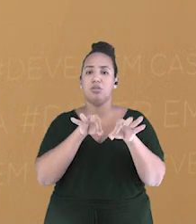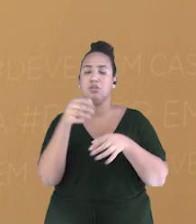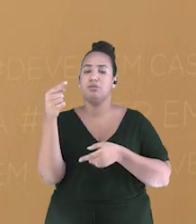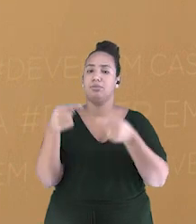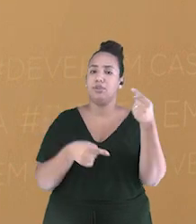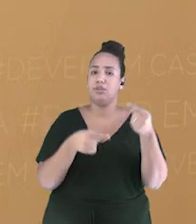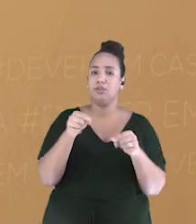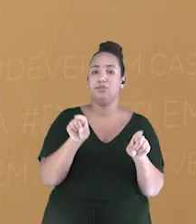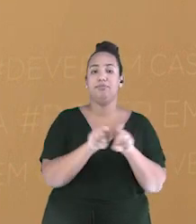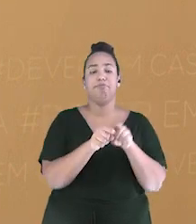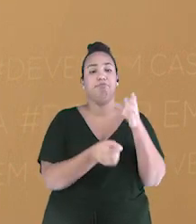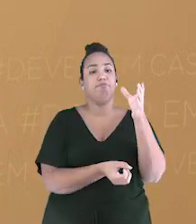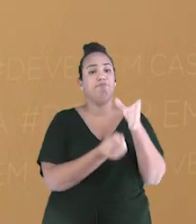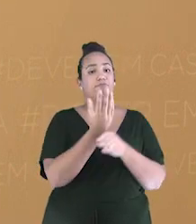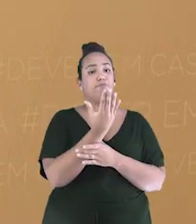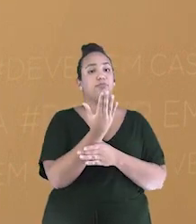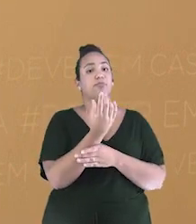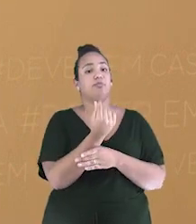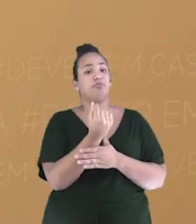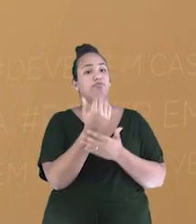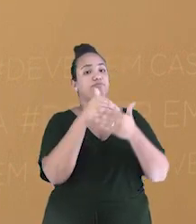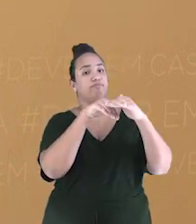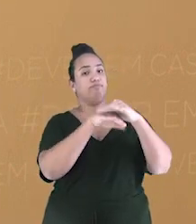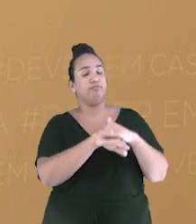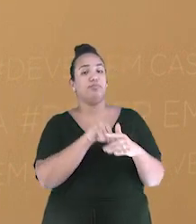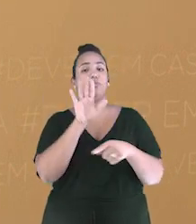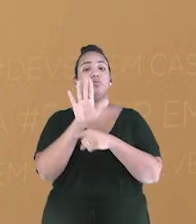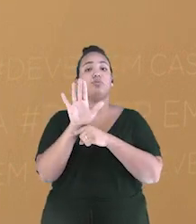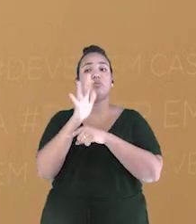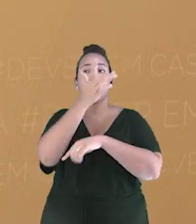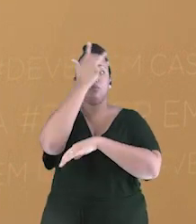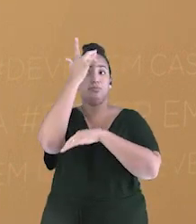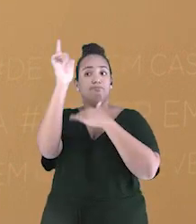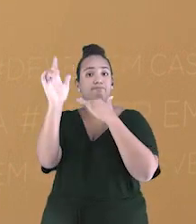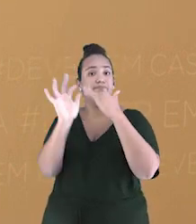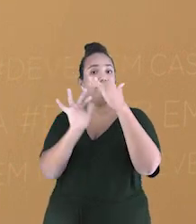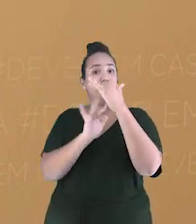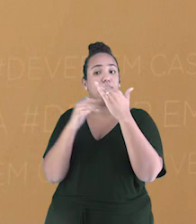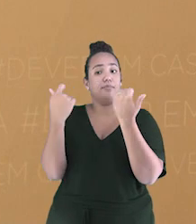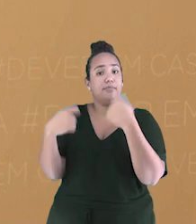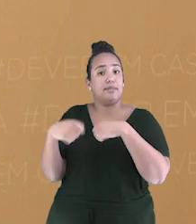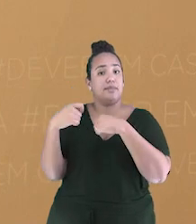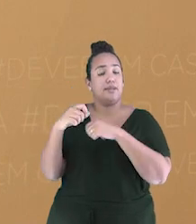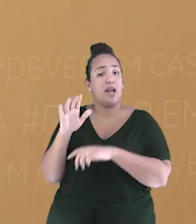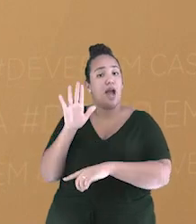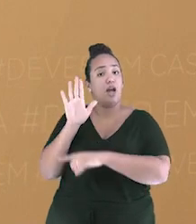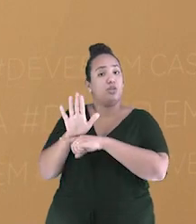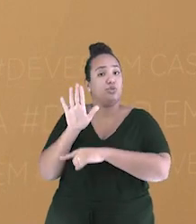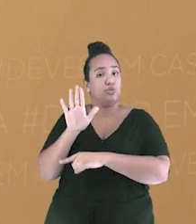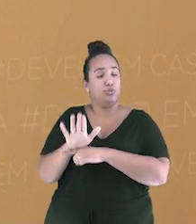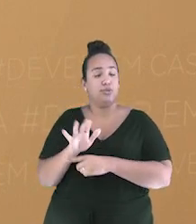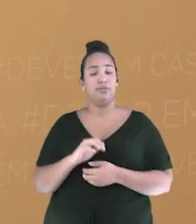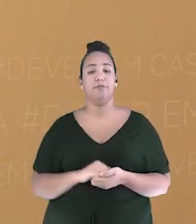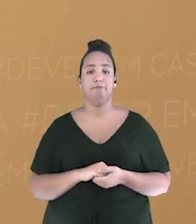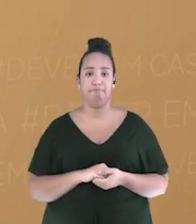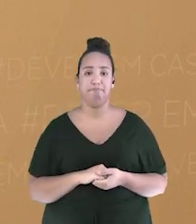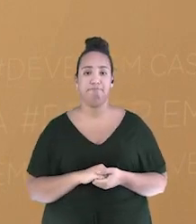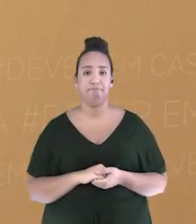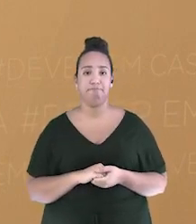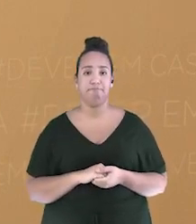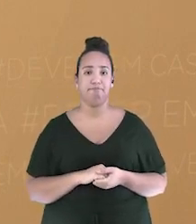politicamente e criaram fundos financeiros para ajudar os imigrantes mais necessitados ao chegarem em nosso